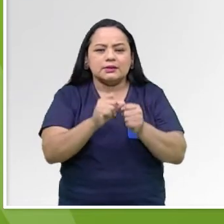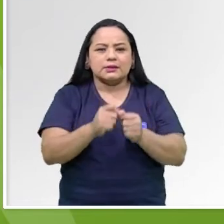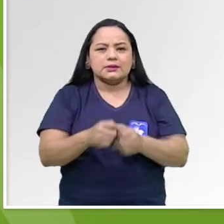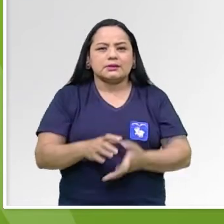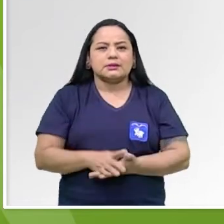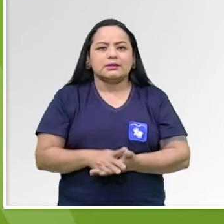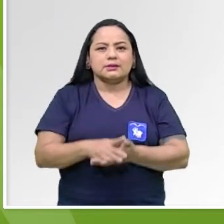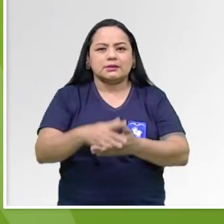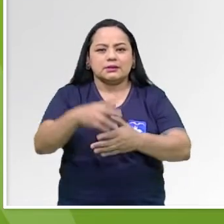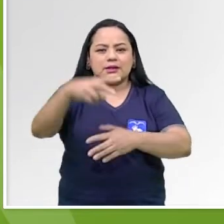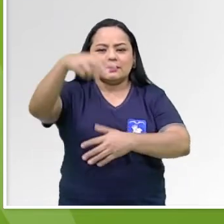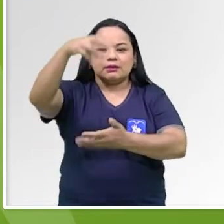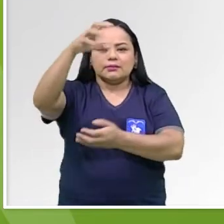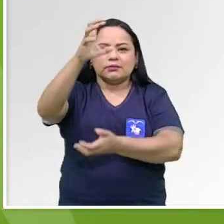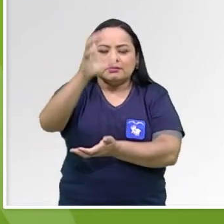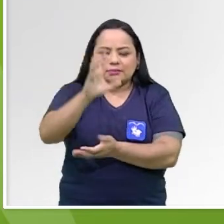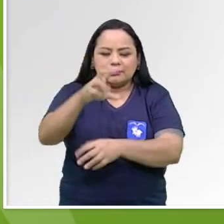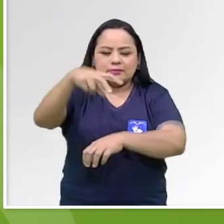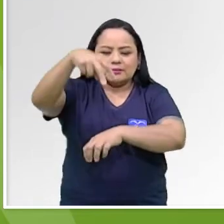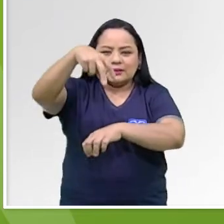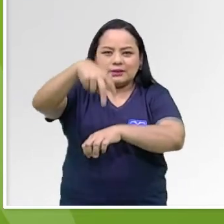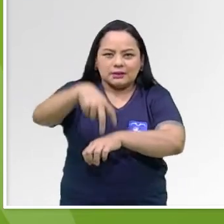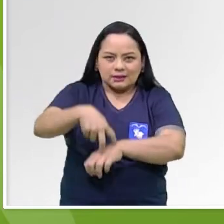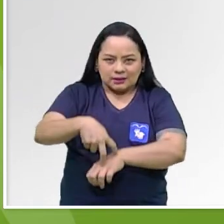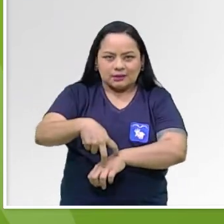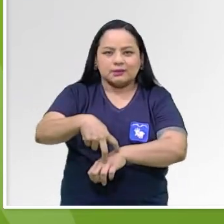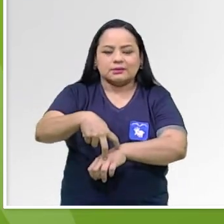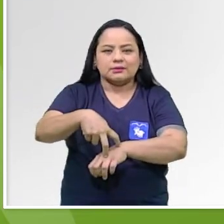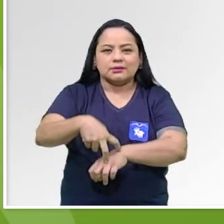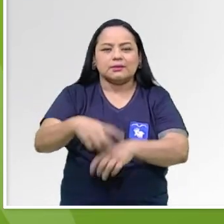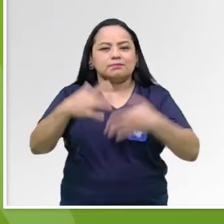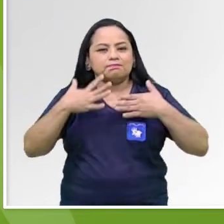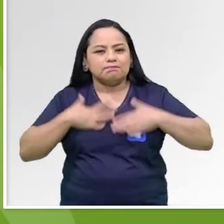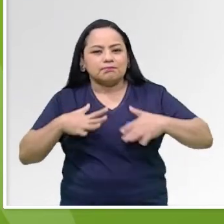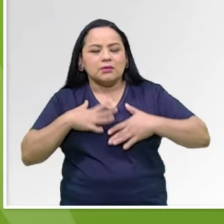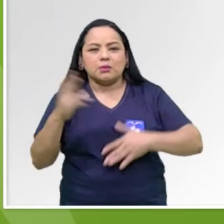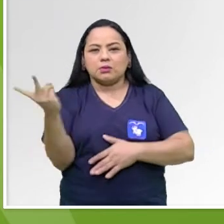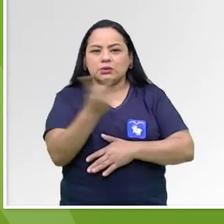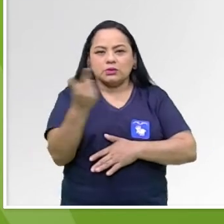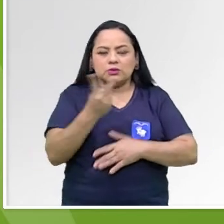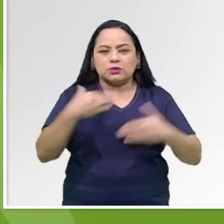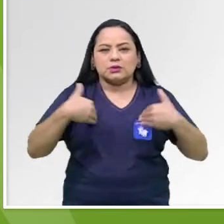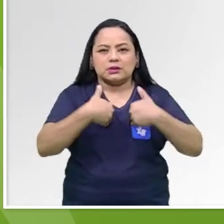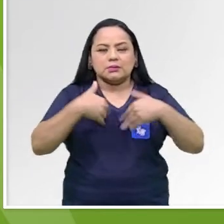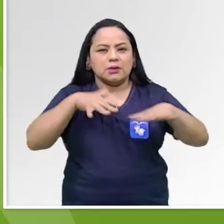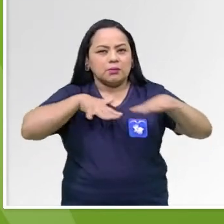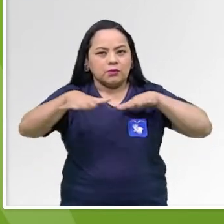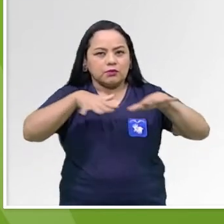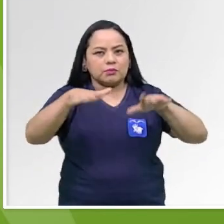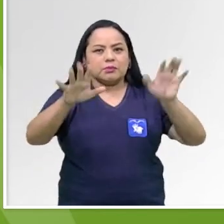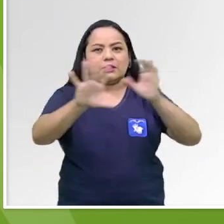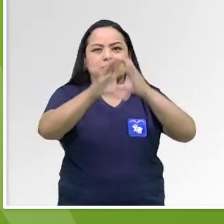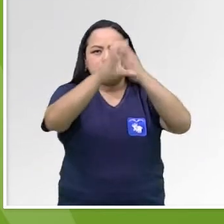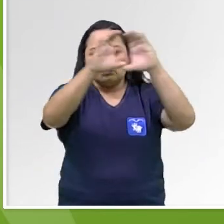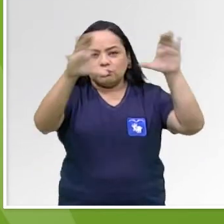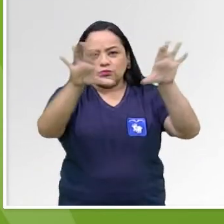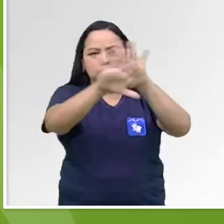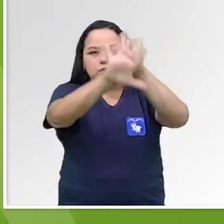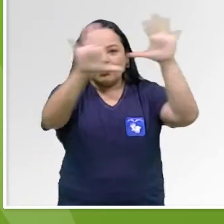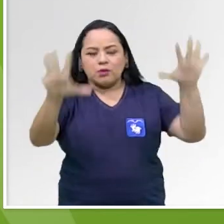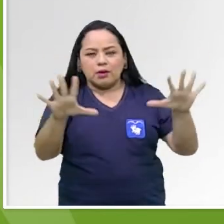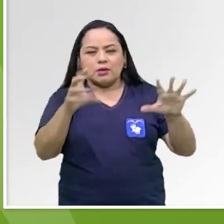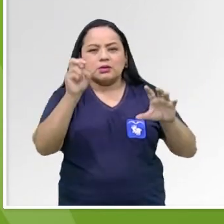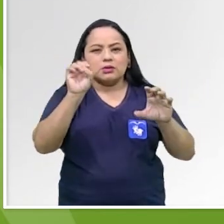mais suavemente, tá? Então, esses dois animais conseguem se movimentar no ar, mas somente o morcego é que vai